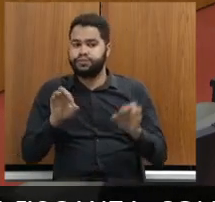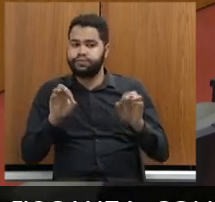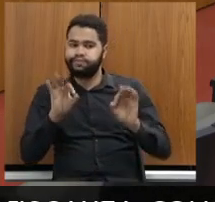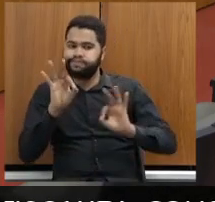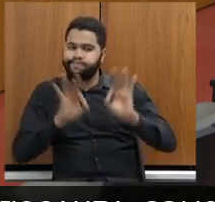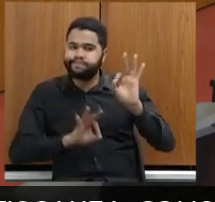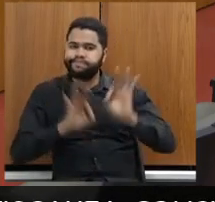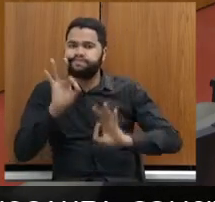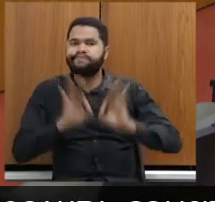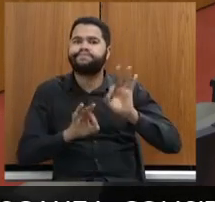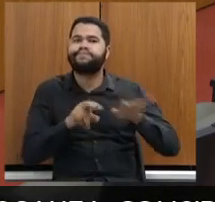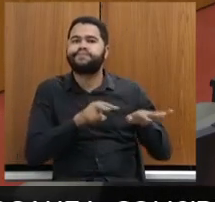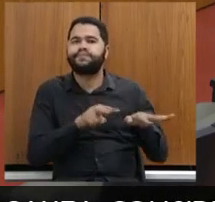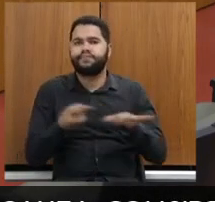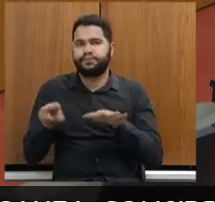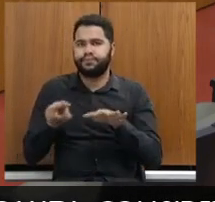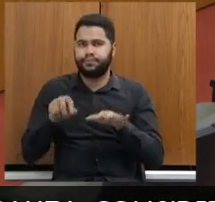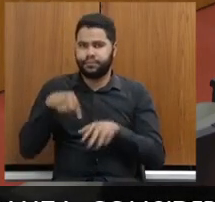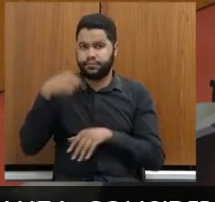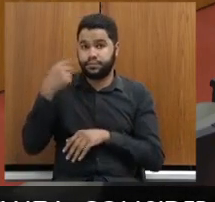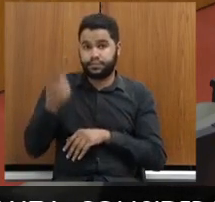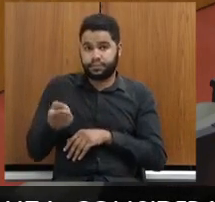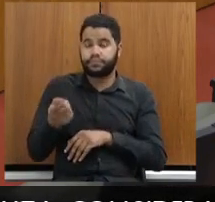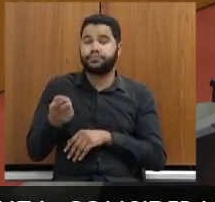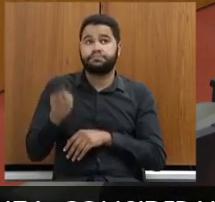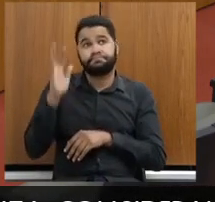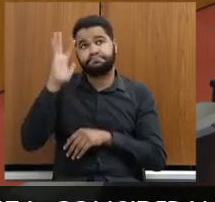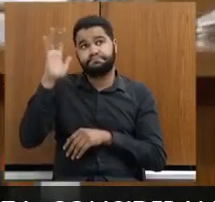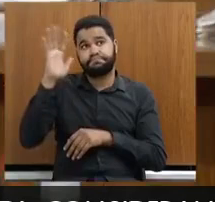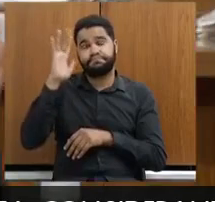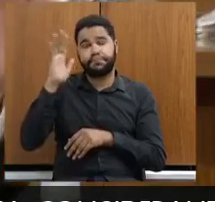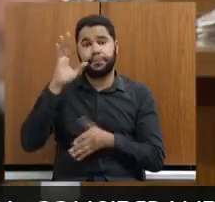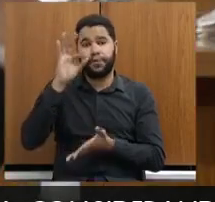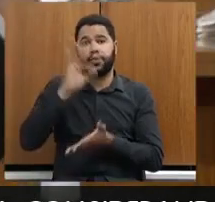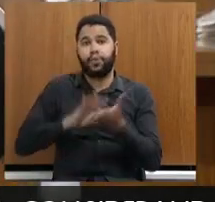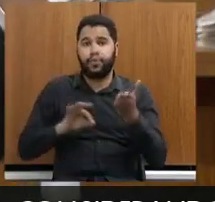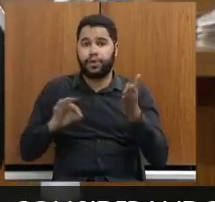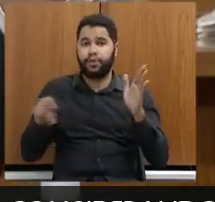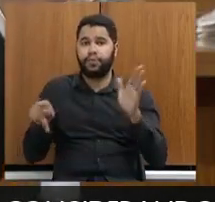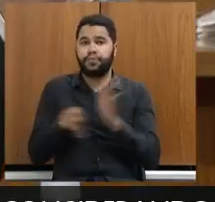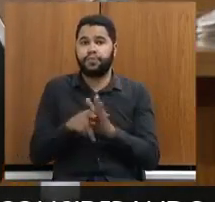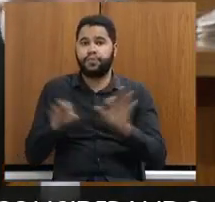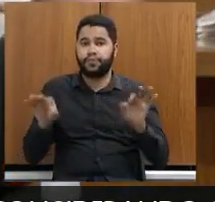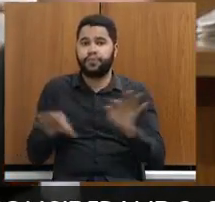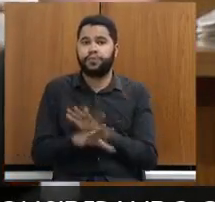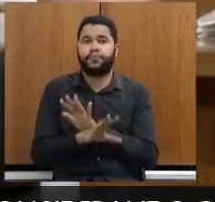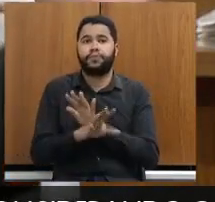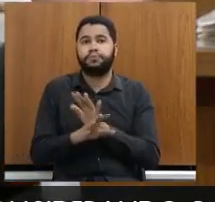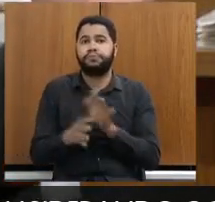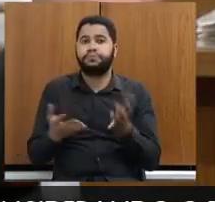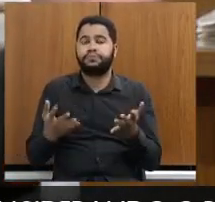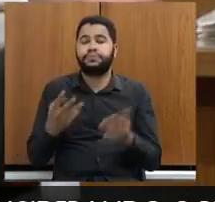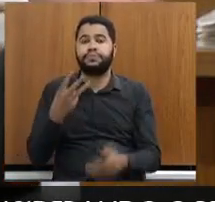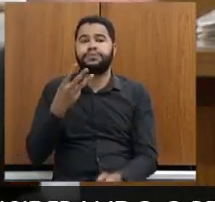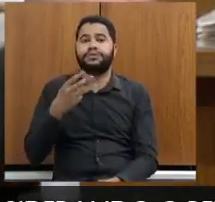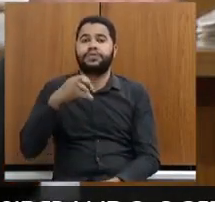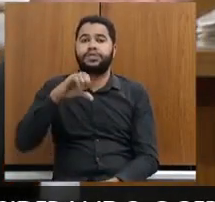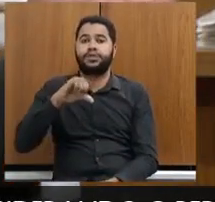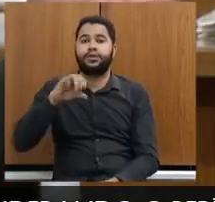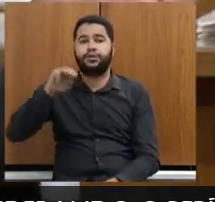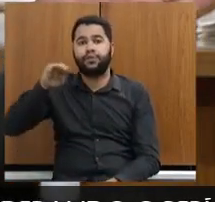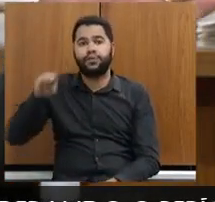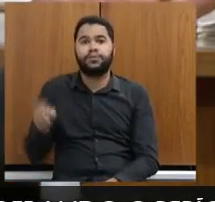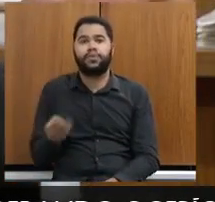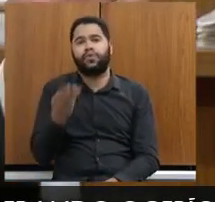Então vamos essa semana próxima até a semana que vem Imagino que o contrato deve tá celebrado em praticamente 39